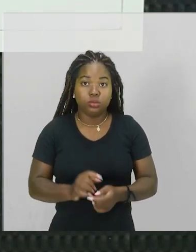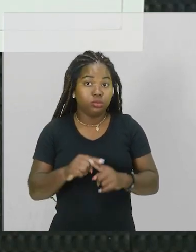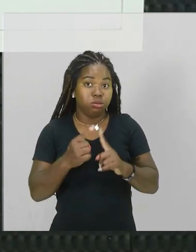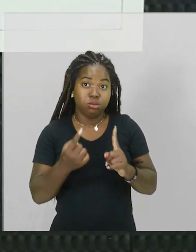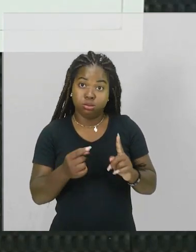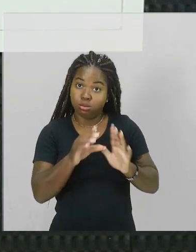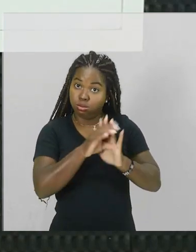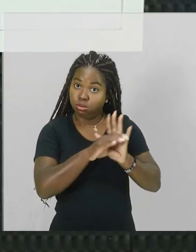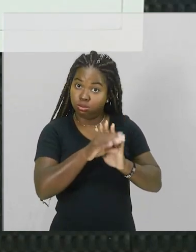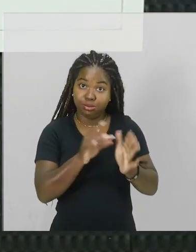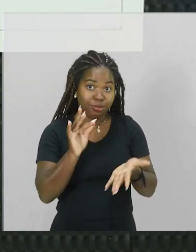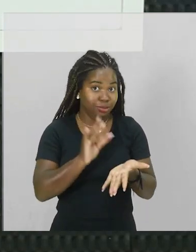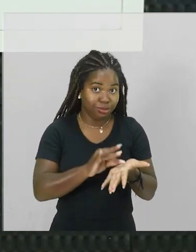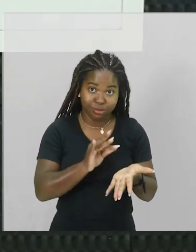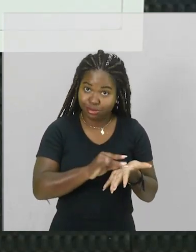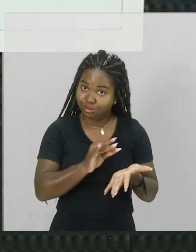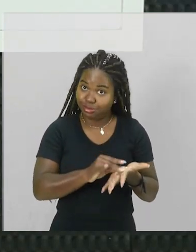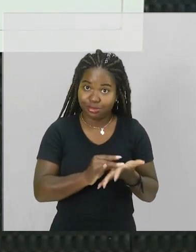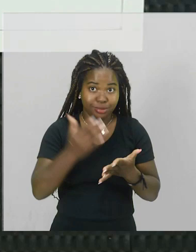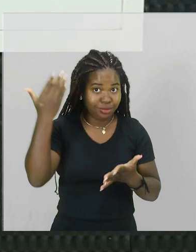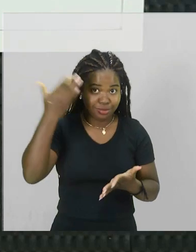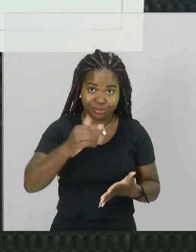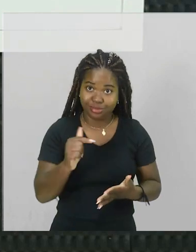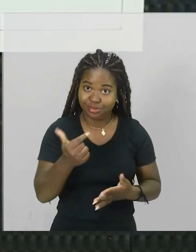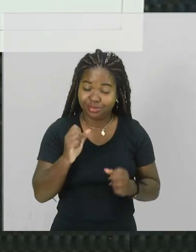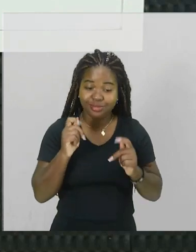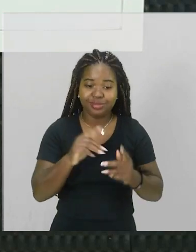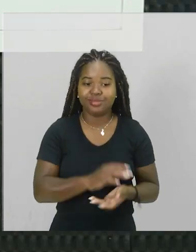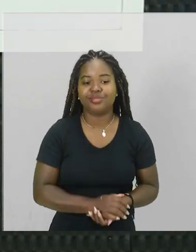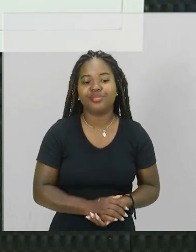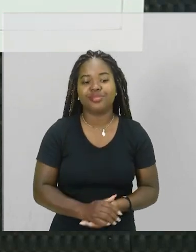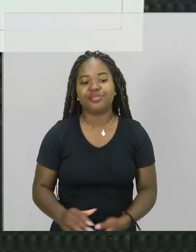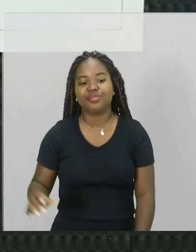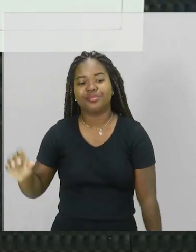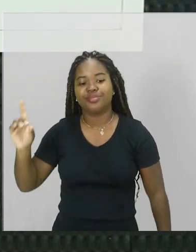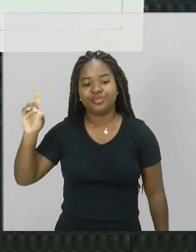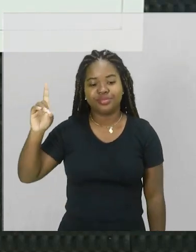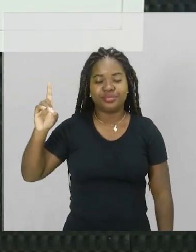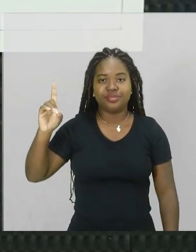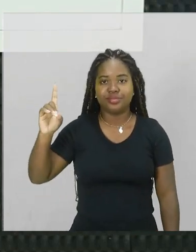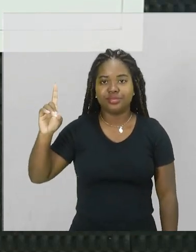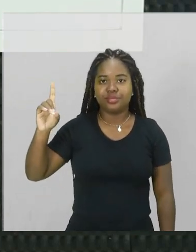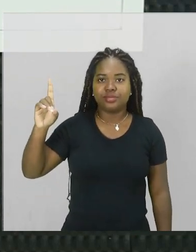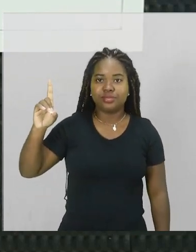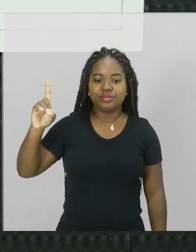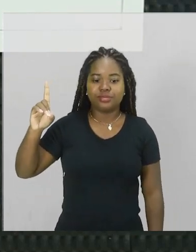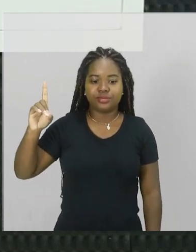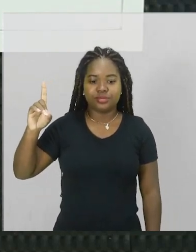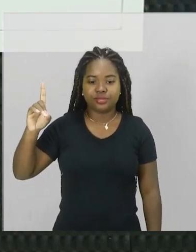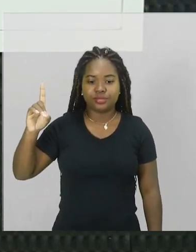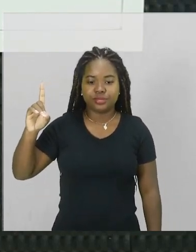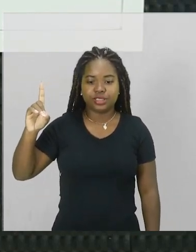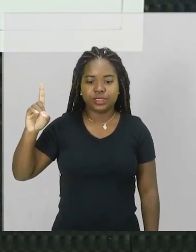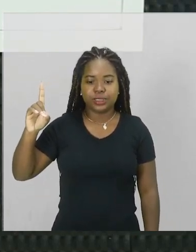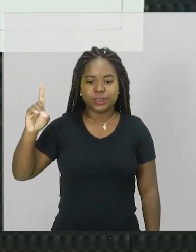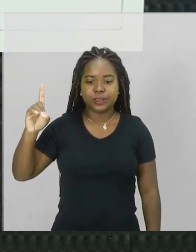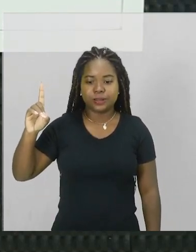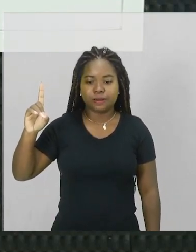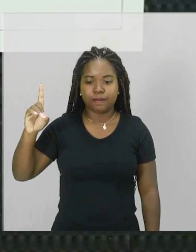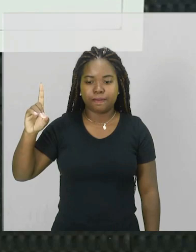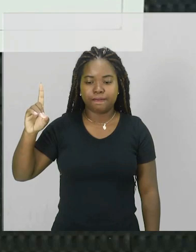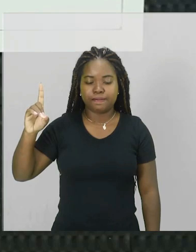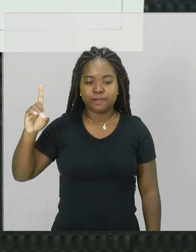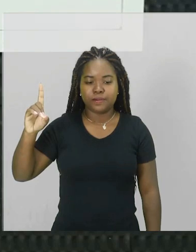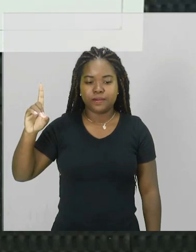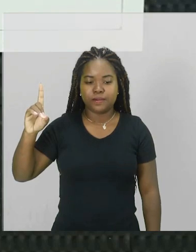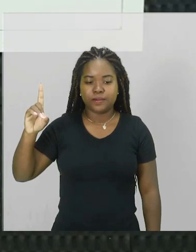Mas isso não é verdade. Letra D. Refletem partículas de luz, ok, refletem, que se chocam com os fótons